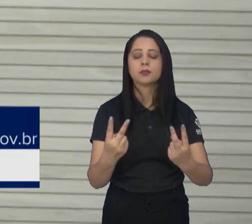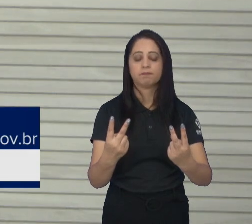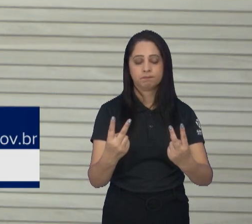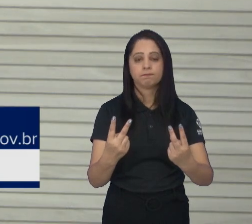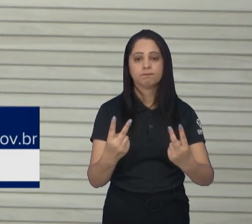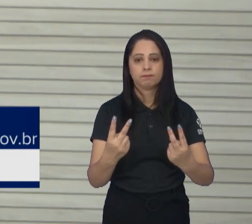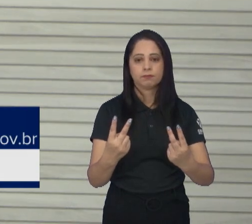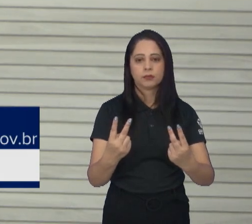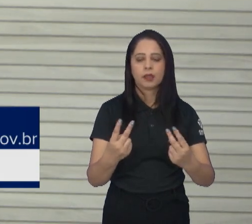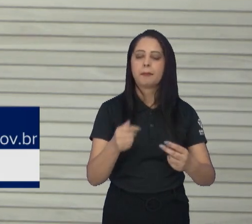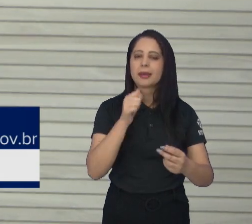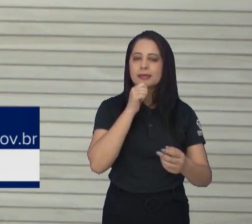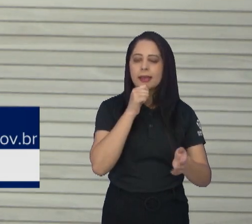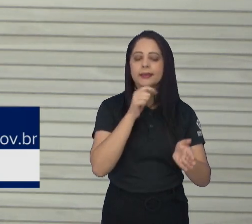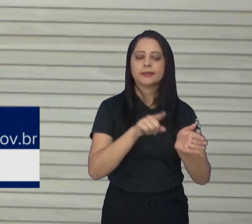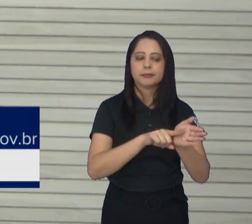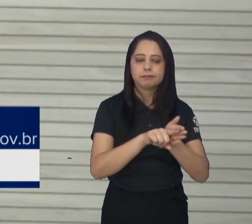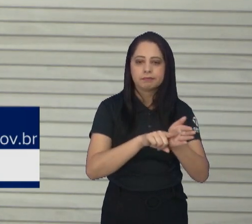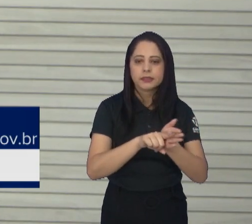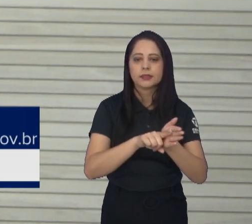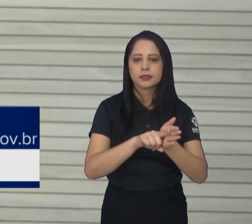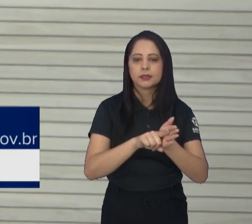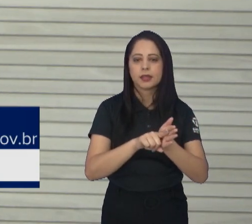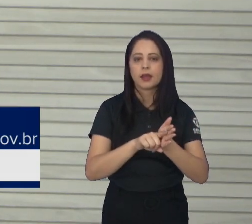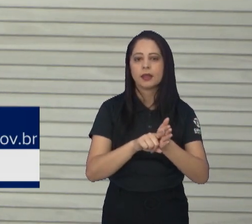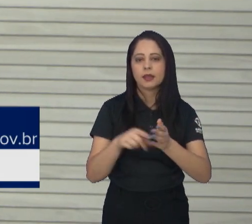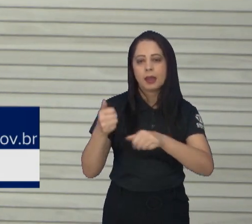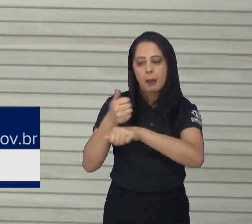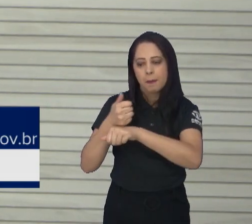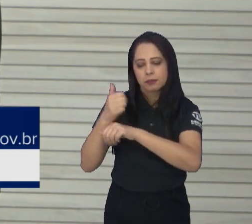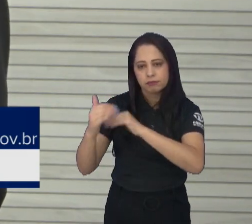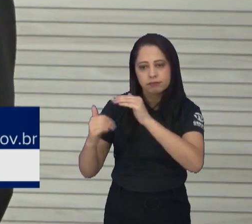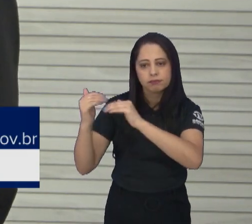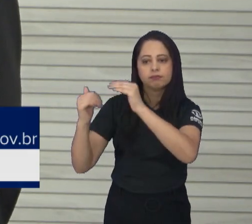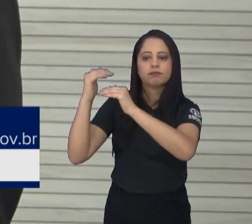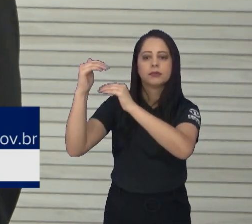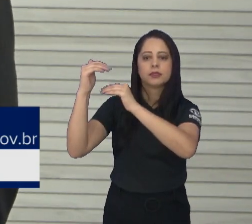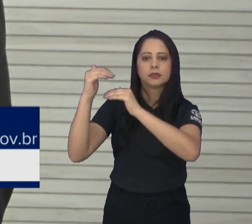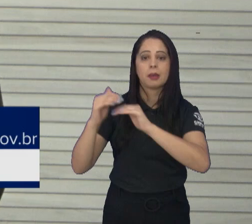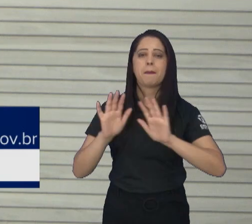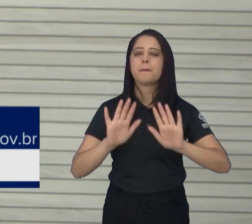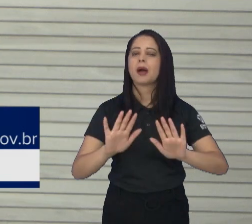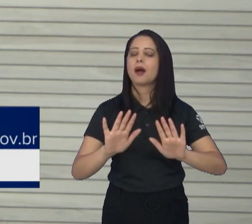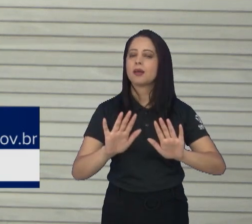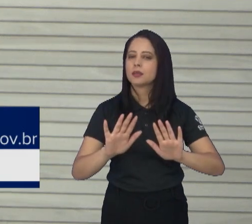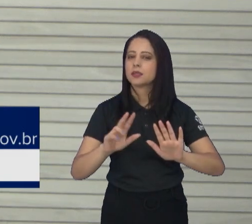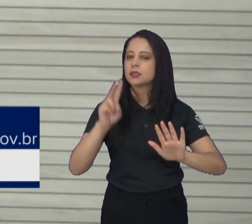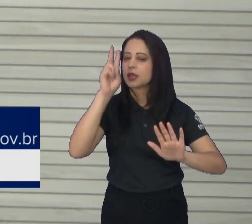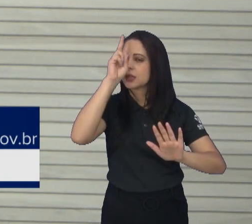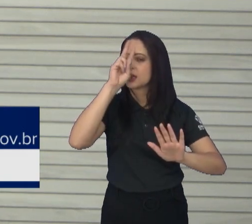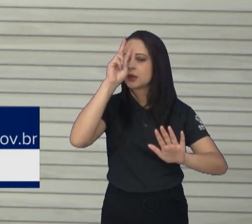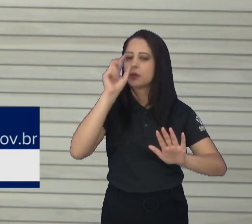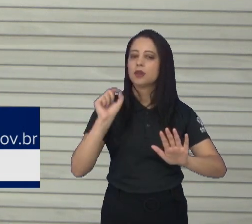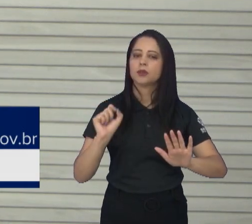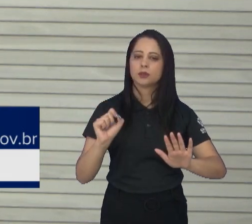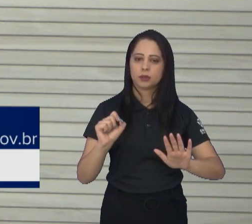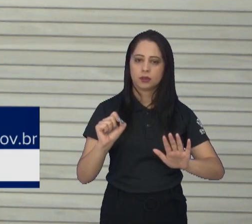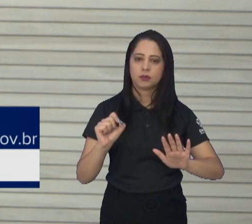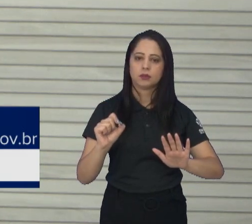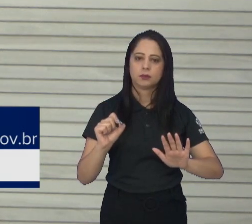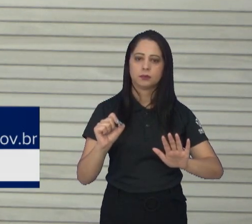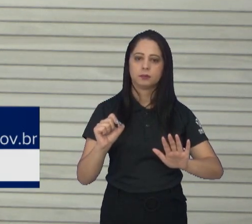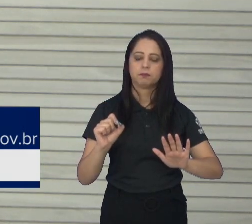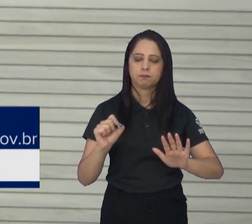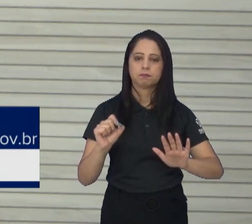muito que vai ter um estudo ainda para que a gente possa evoluir e fazer jus aos professores. Mas lembrando, queria aqui também lembrar, foi muito